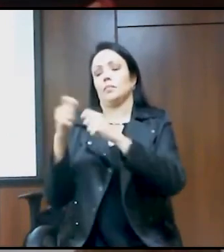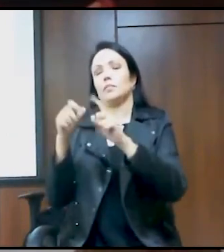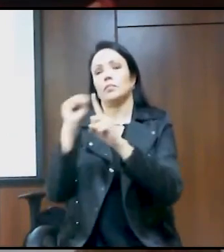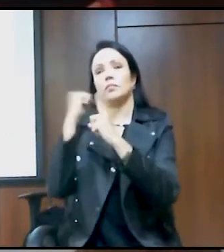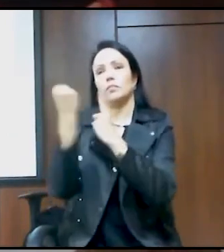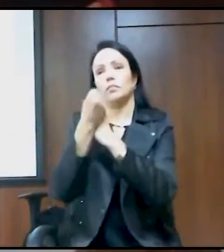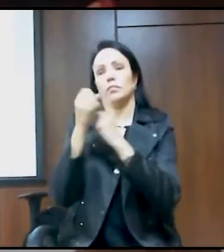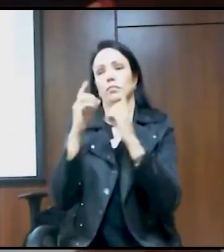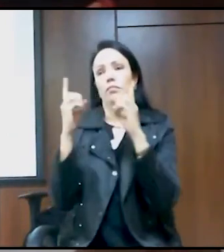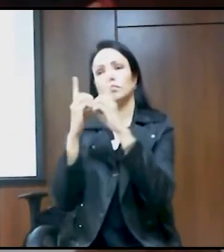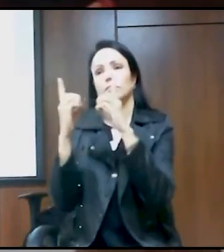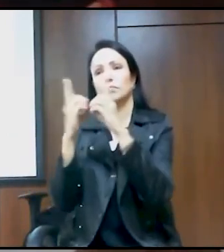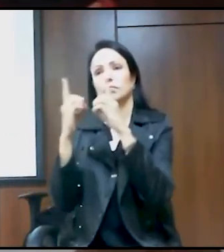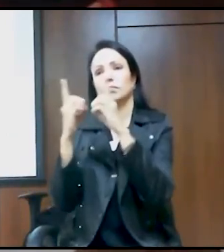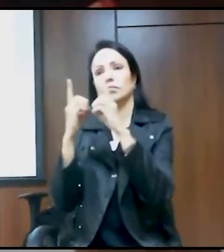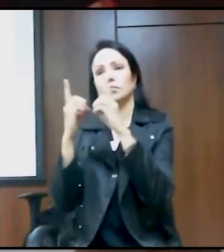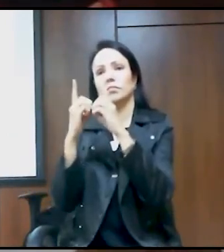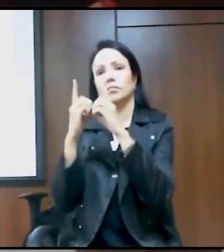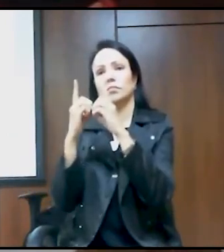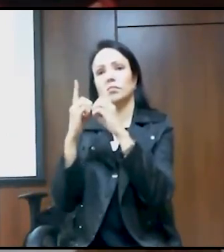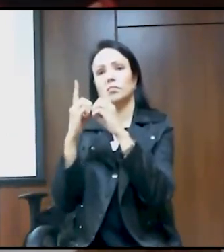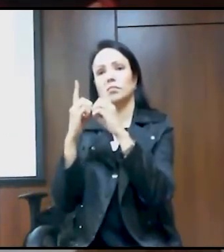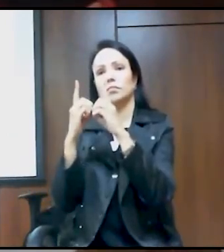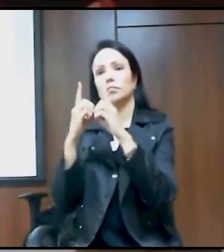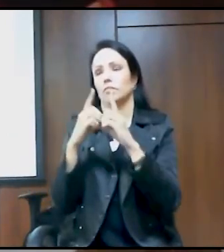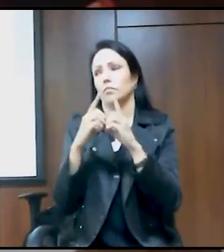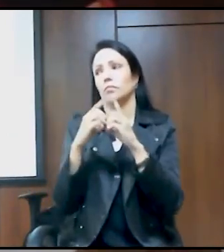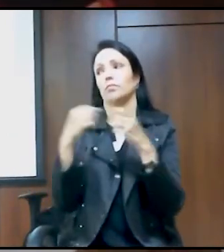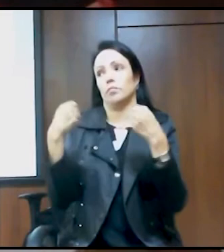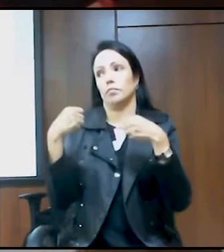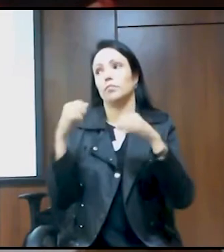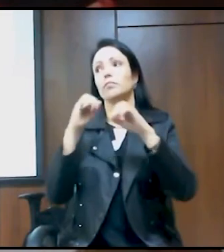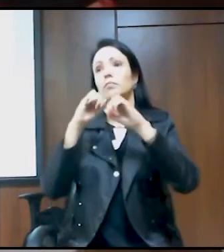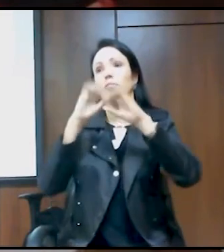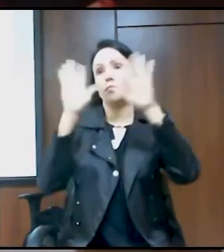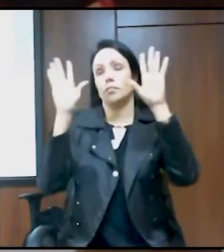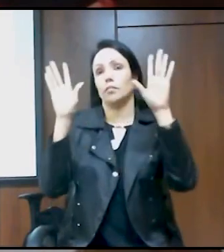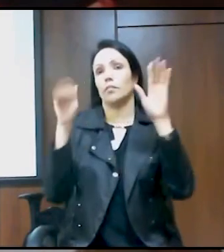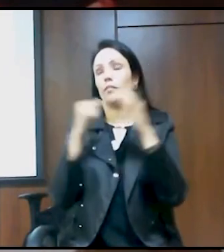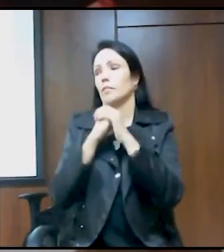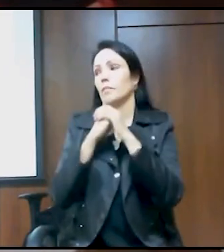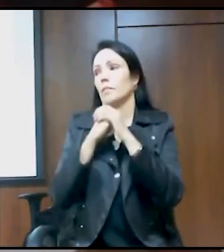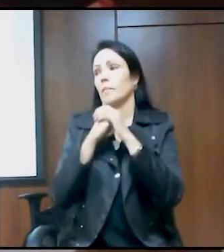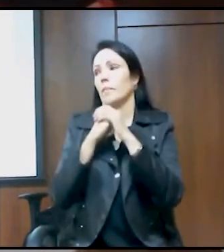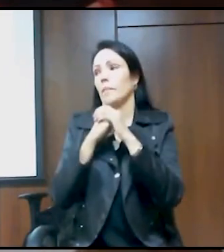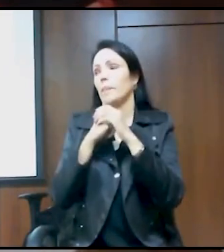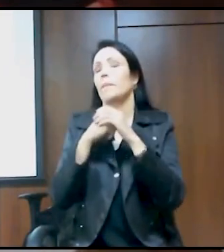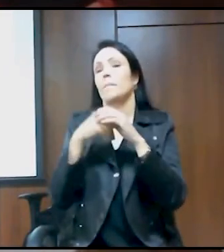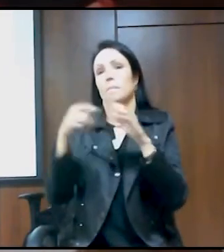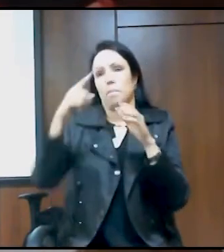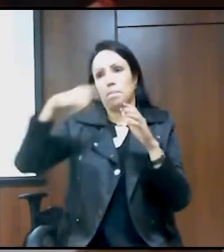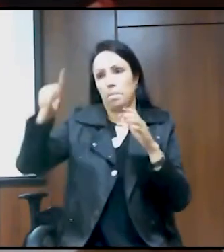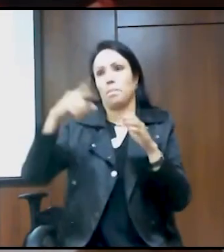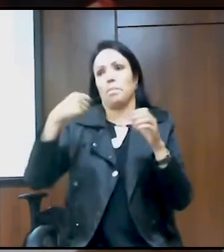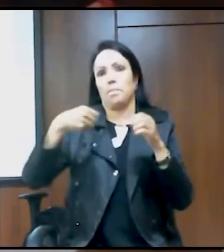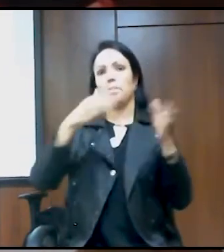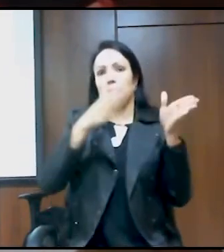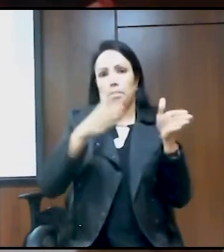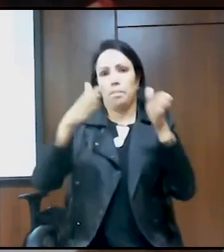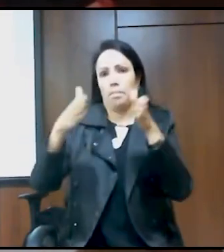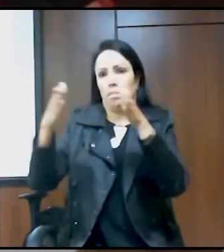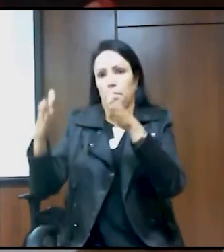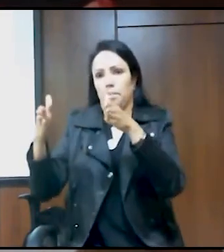social, tá? Aí tem que estar bem claro, e isso a gente vai ter que se organizar para saber direitinho